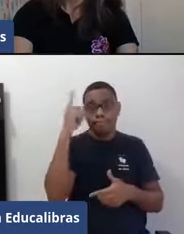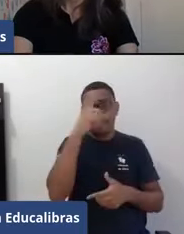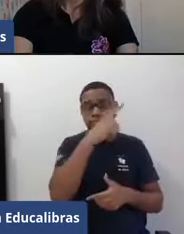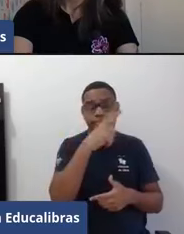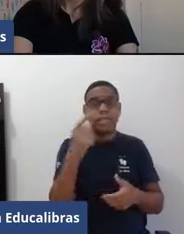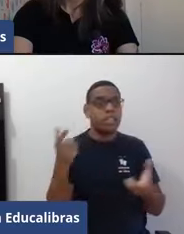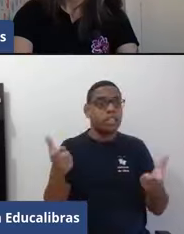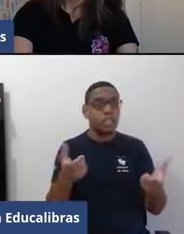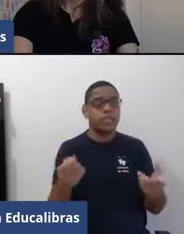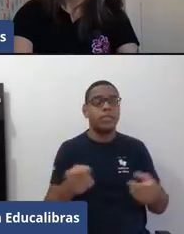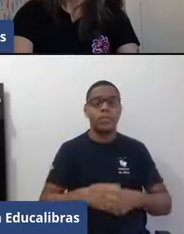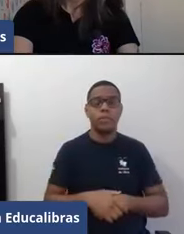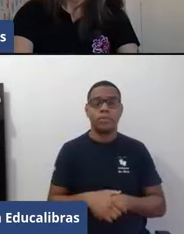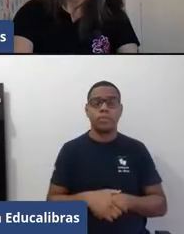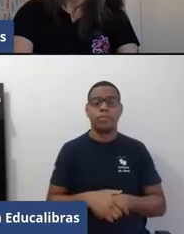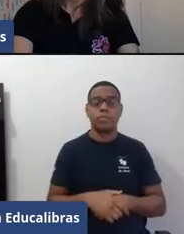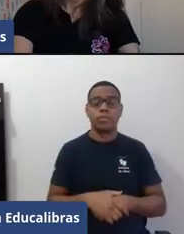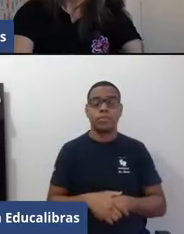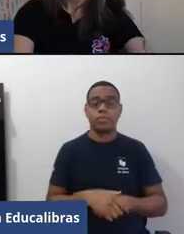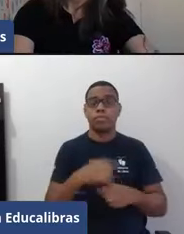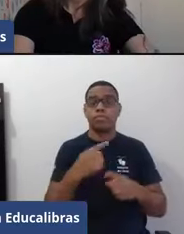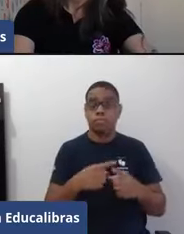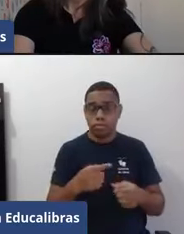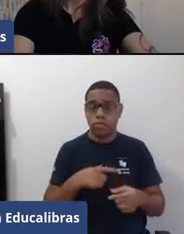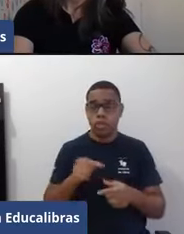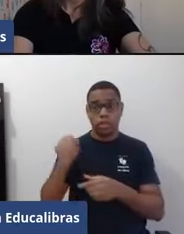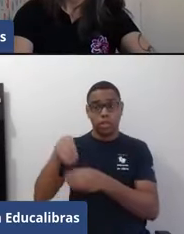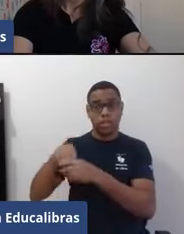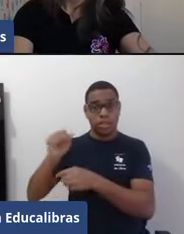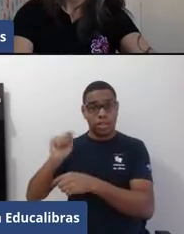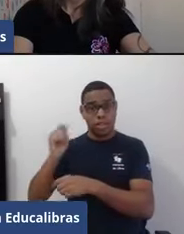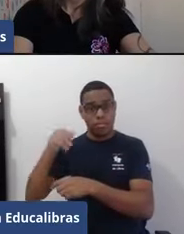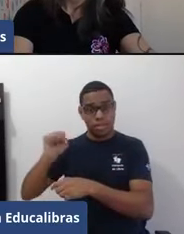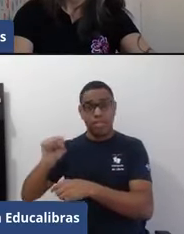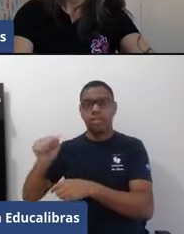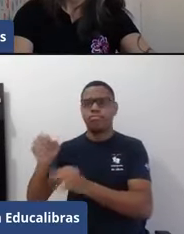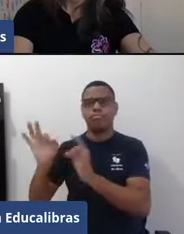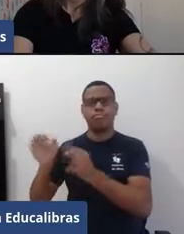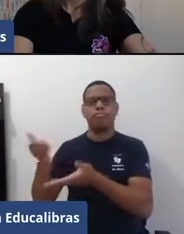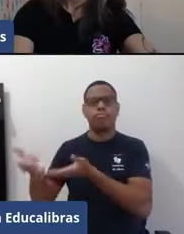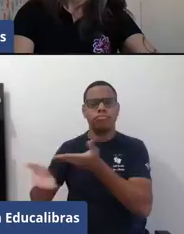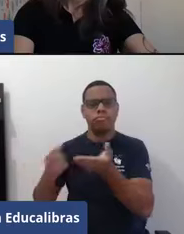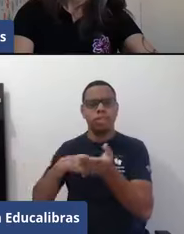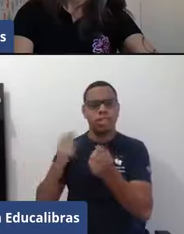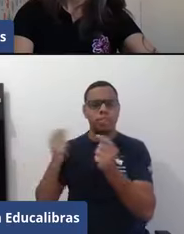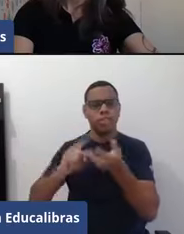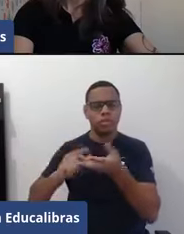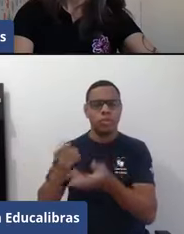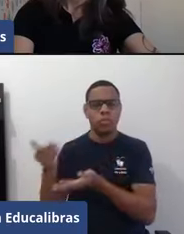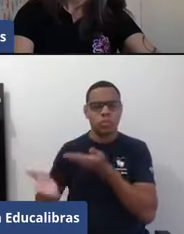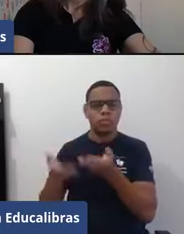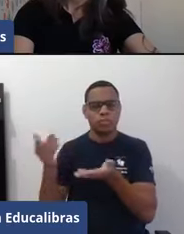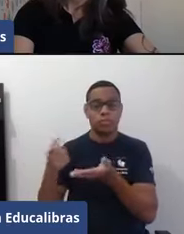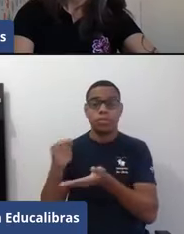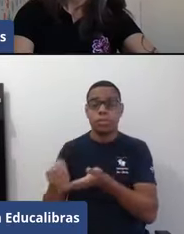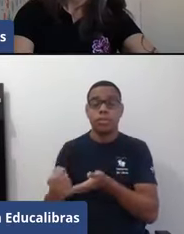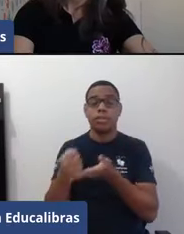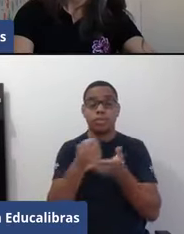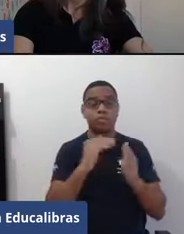muito importante, porque eles trabalhavam os alunos. Quando eles percebiam que eles capacidade de eles eram encaminhados para a escola regular.